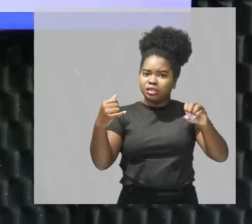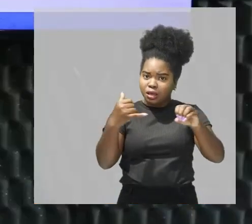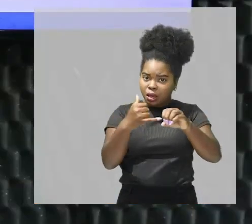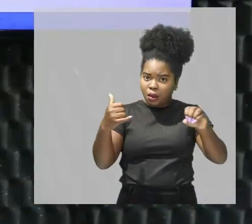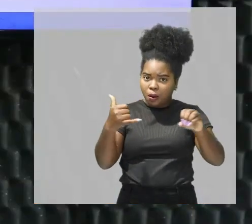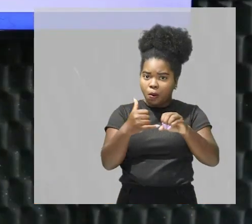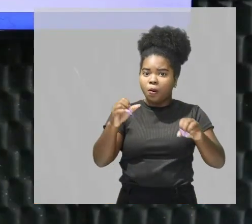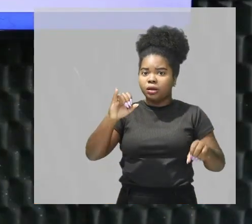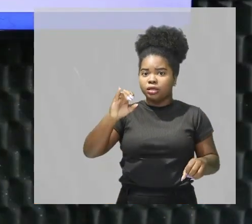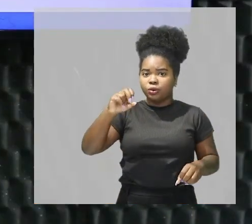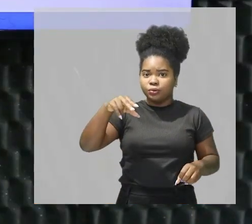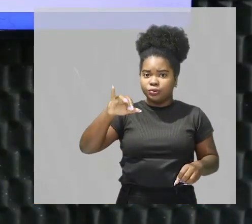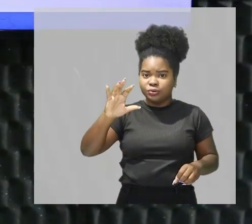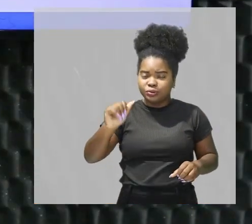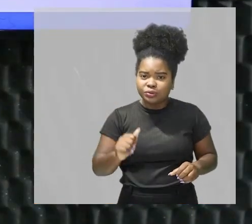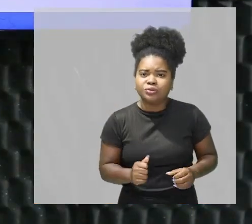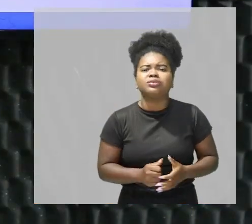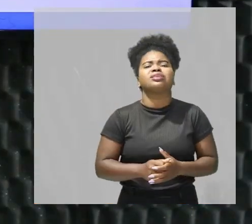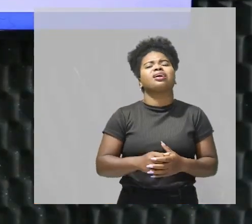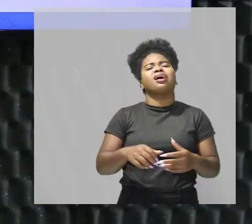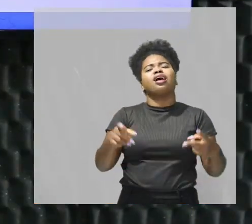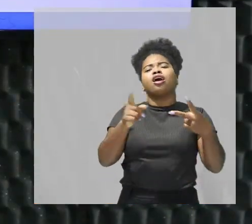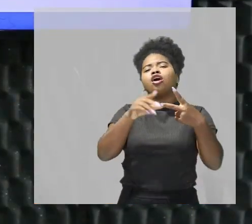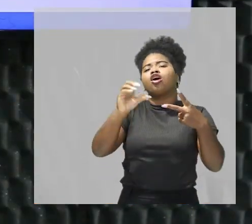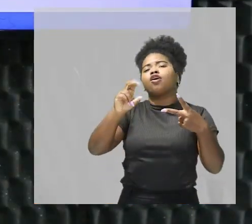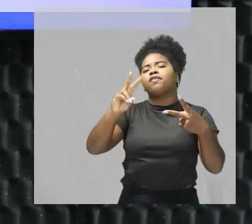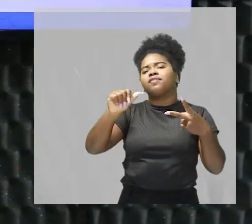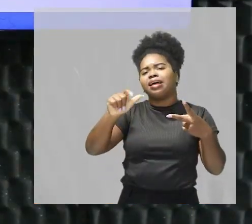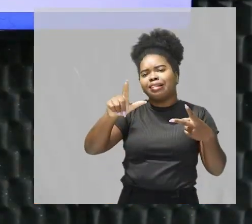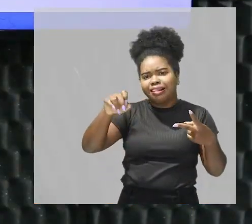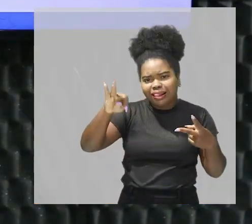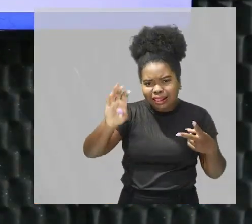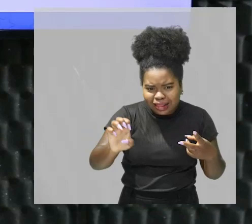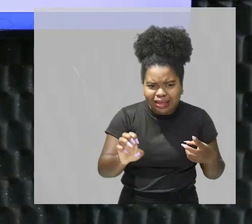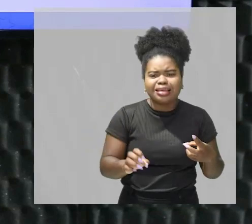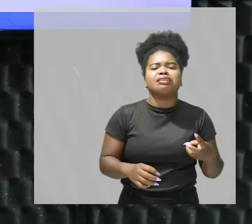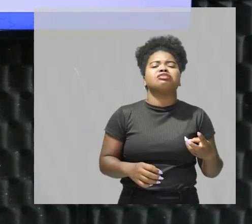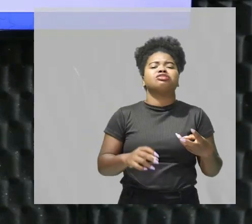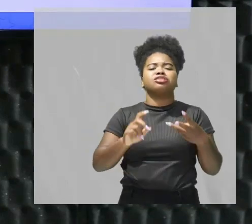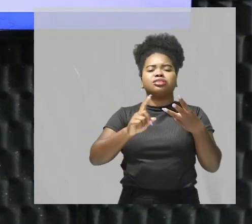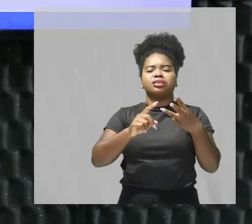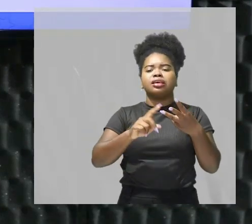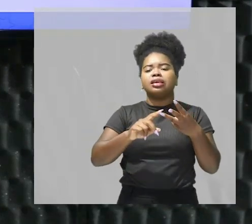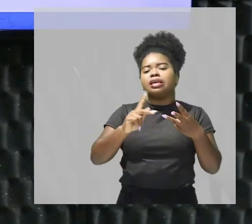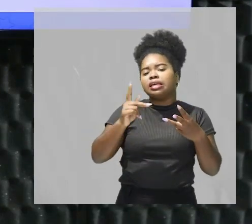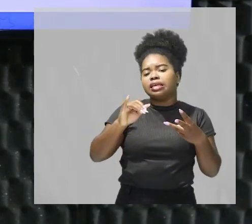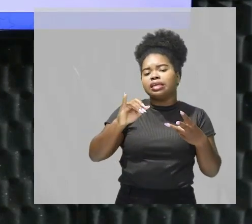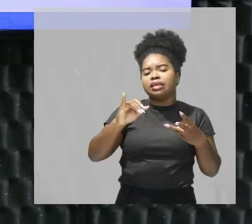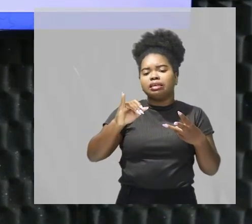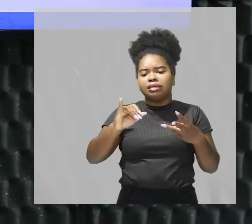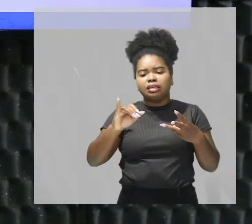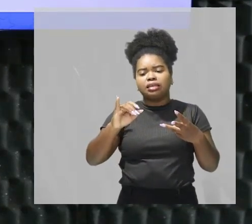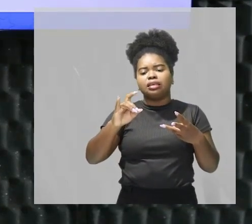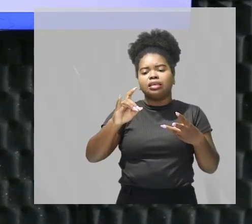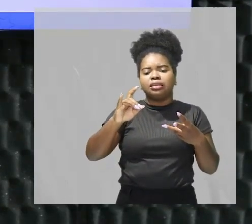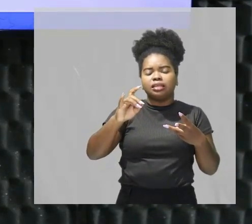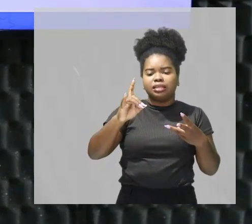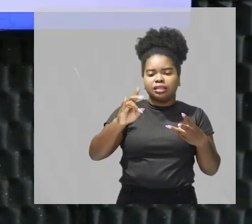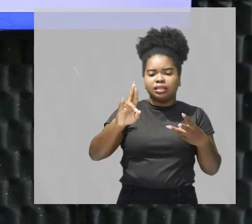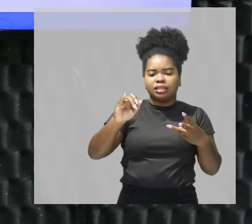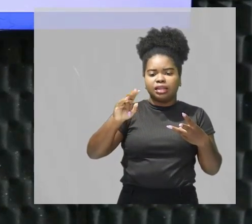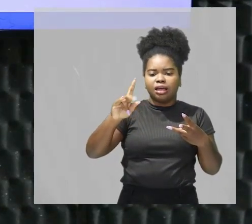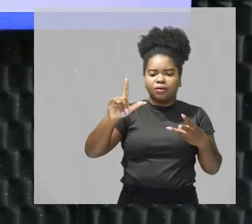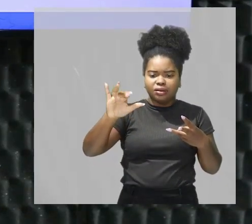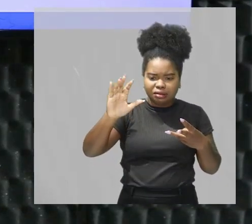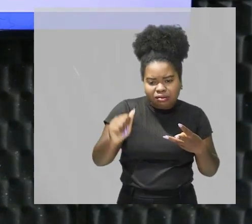interações entre as moléculas. Turminha, é um assunto, um tópico muito cobrado a nível